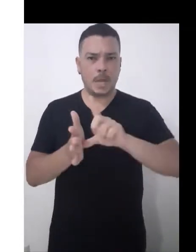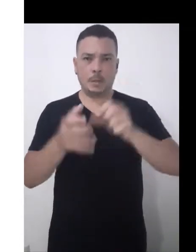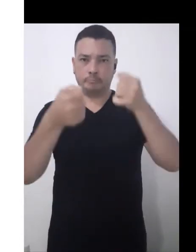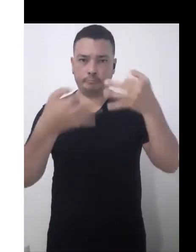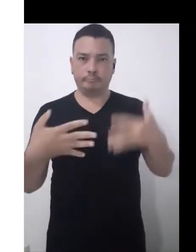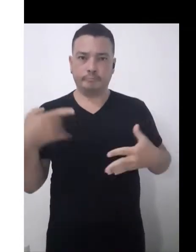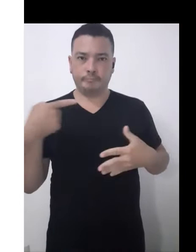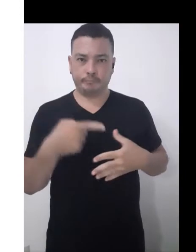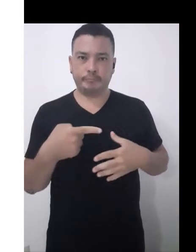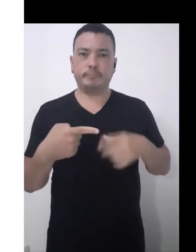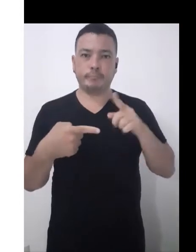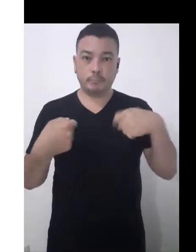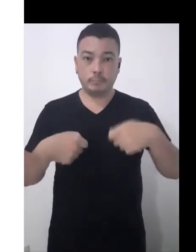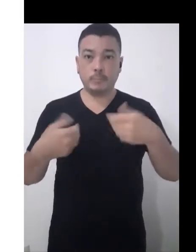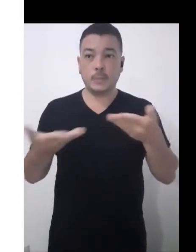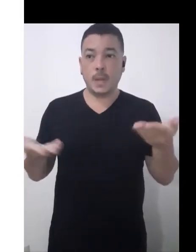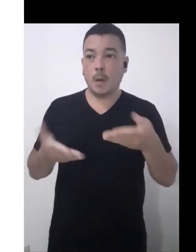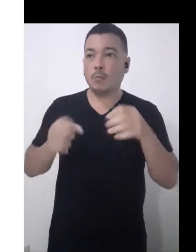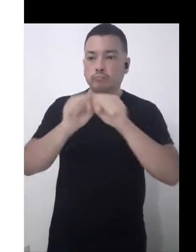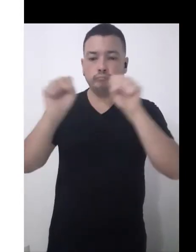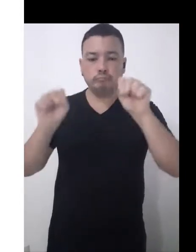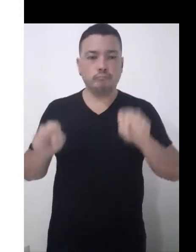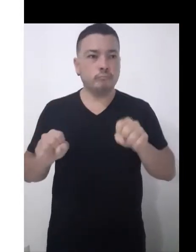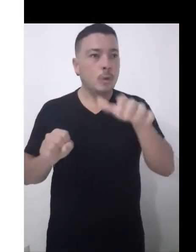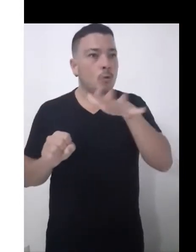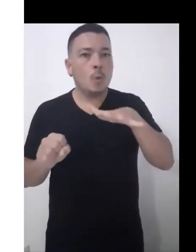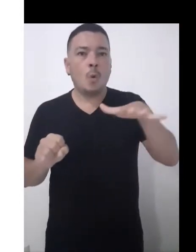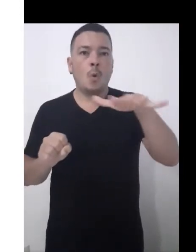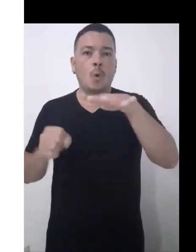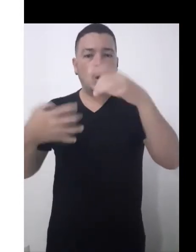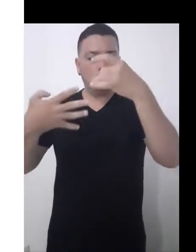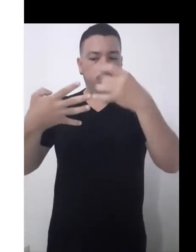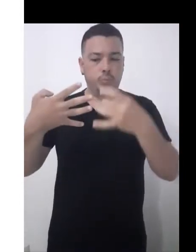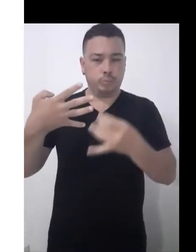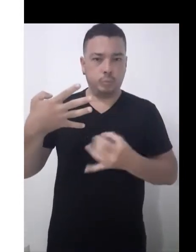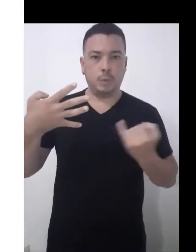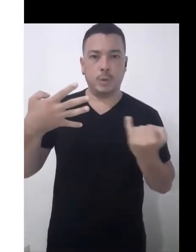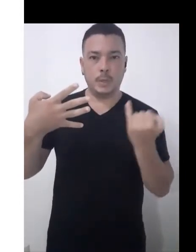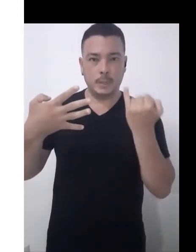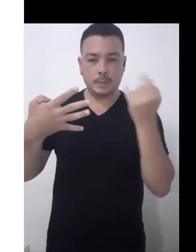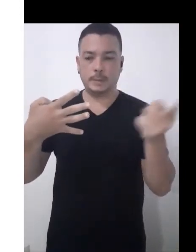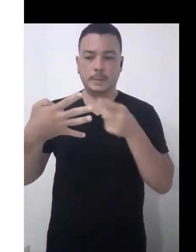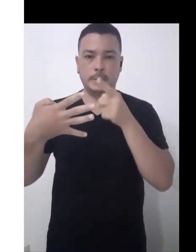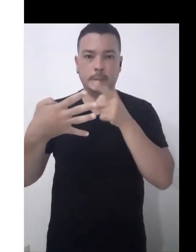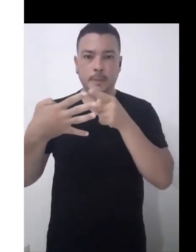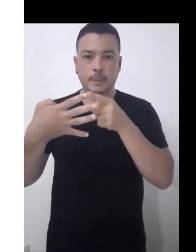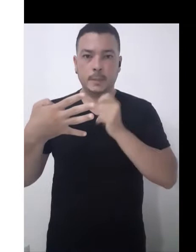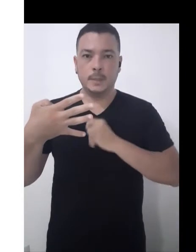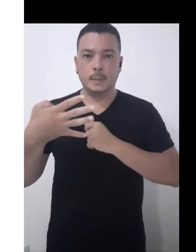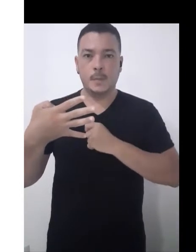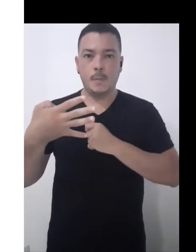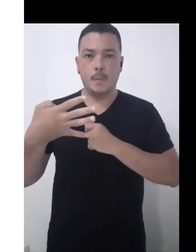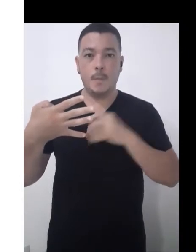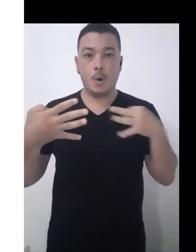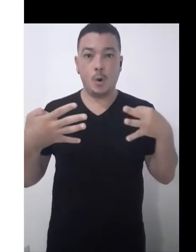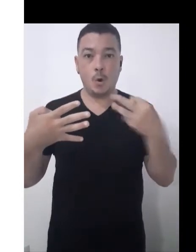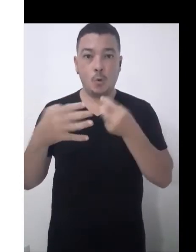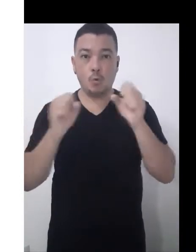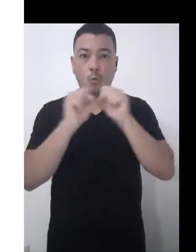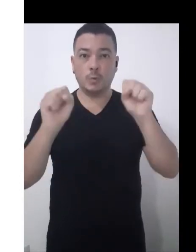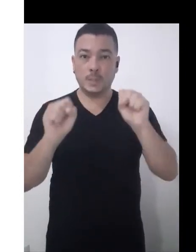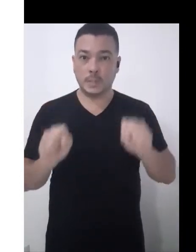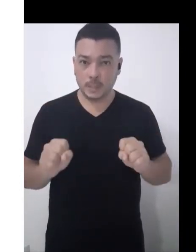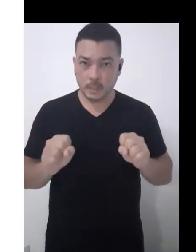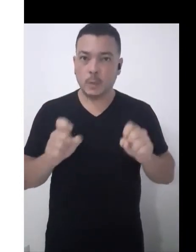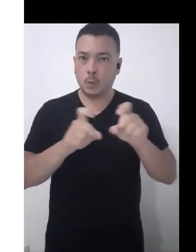no tópico de sistemas operacionais, alguns pontos fundamentais. O primeiro deles é: todo sistema operacional,